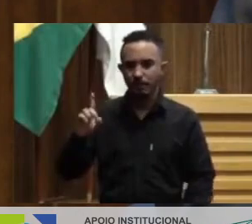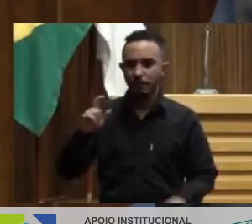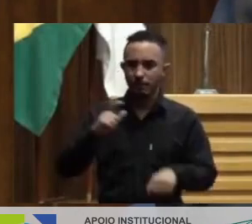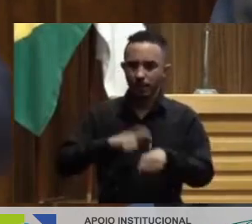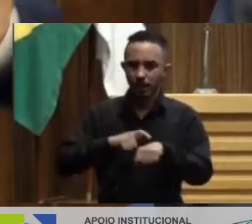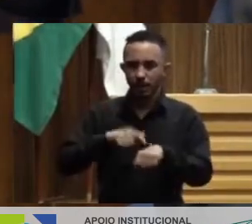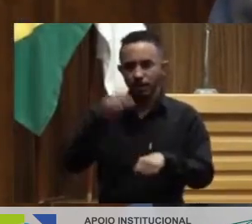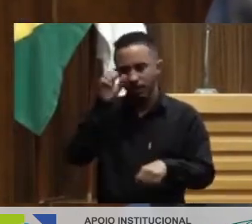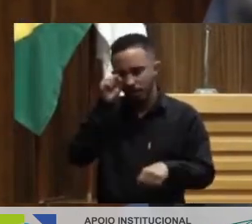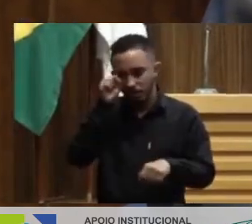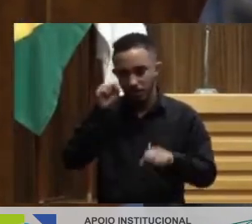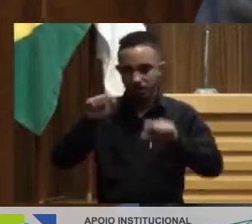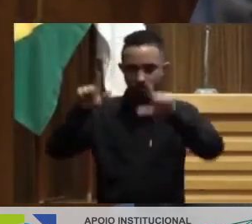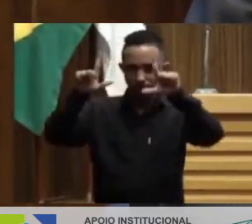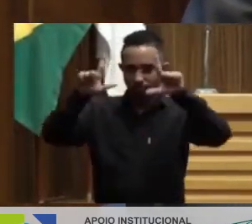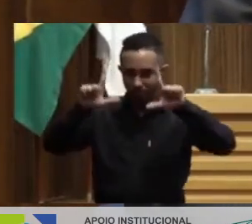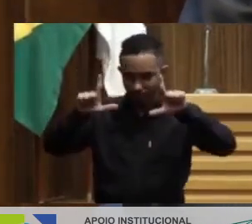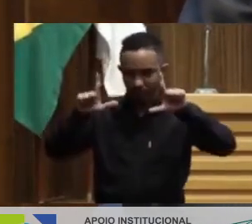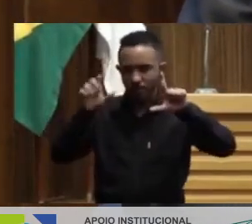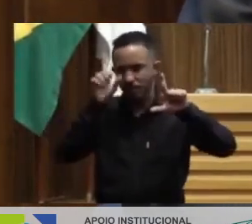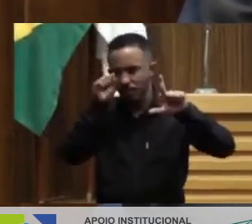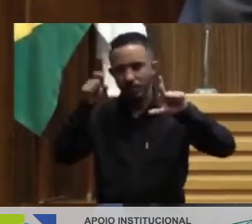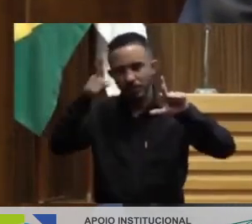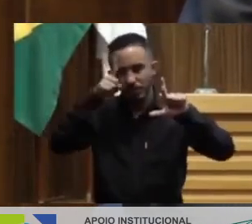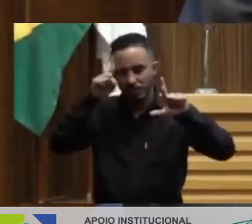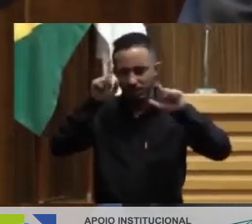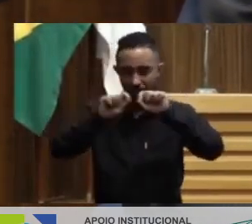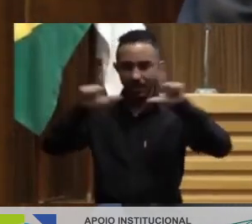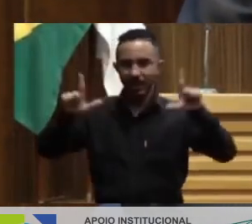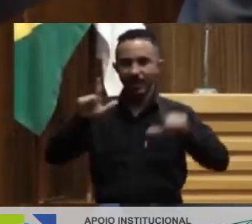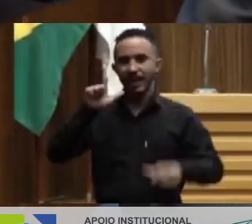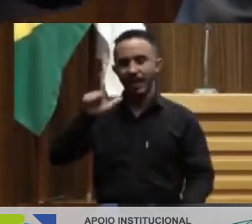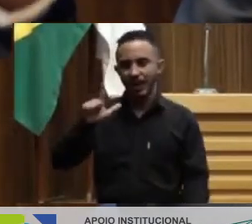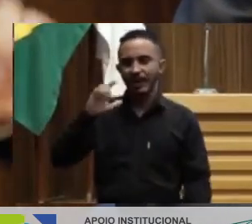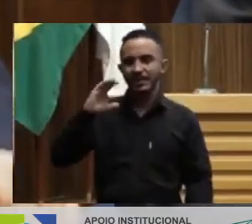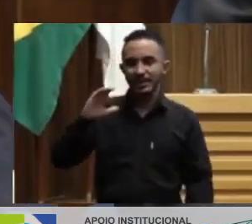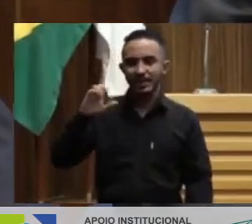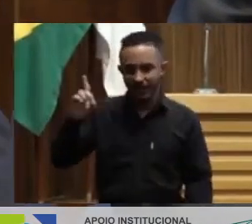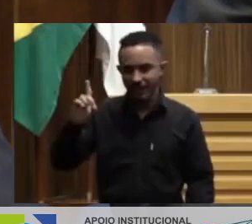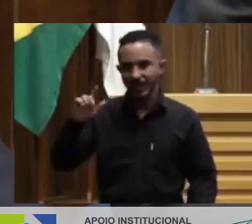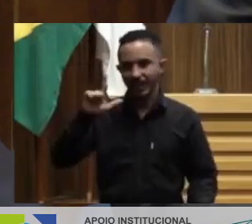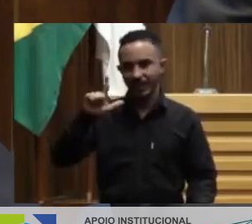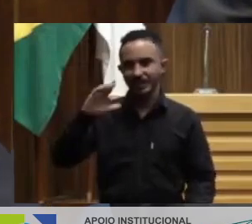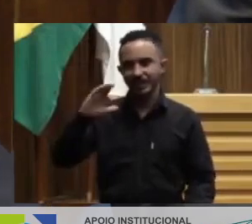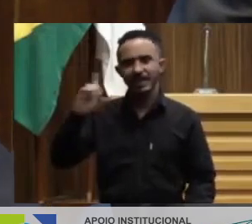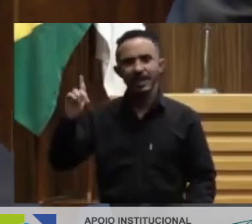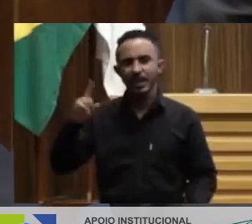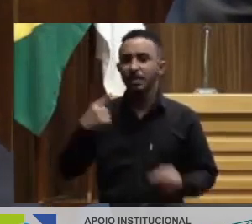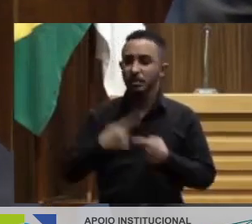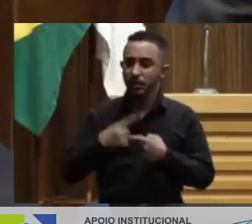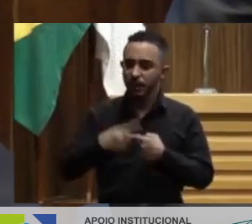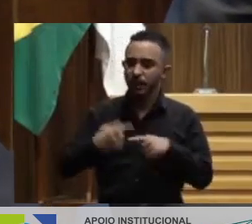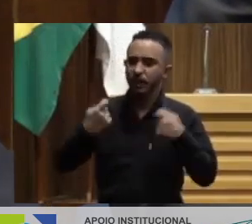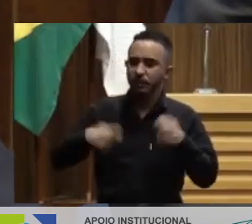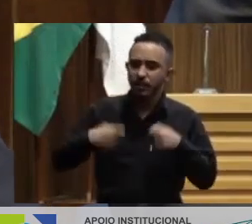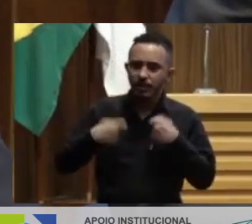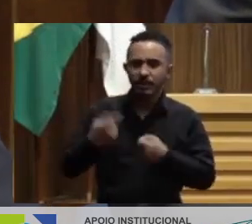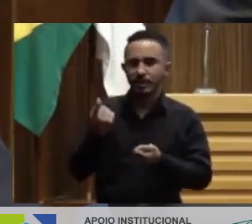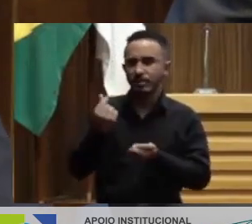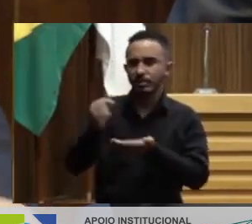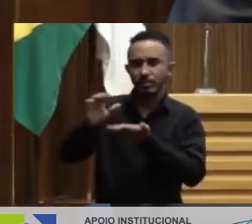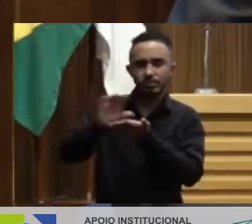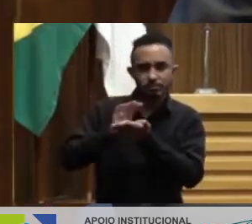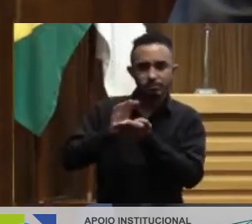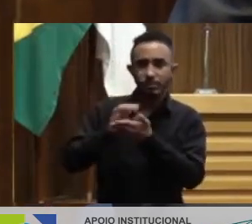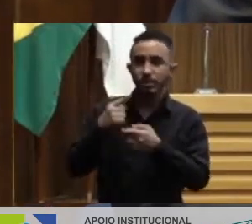dormir, você escreve um quadrinho, bota do lado do seu quarto. Todo dia que você acordar, você lembra, LCD, LCD, LCD. Porque nós precisamos de recursos, gente. A velocidade